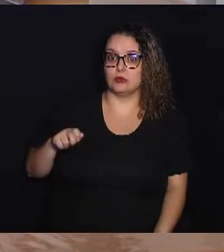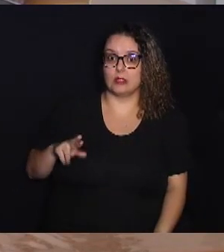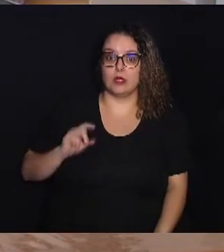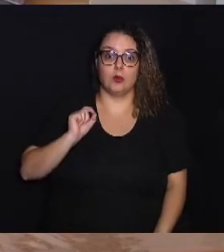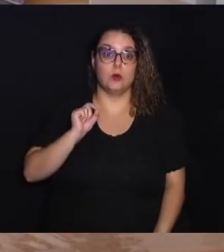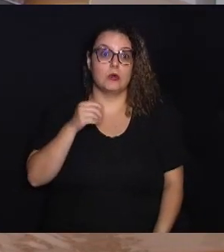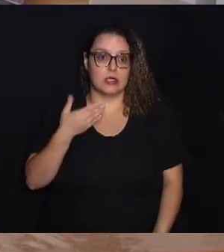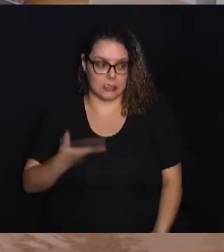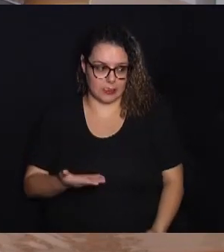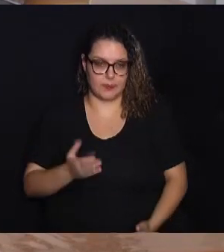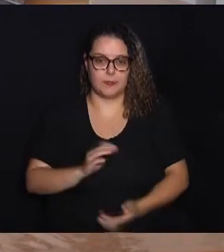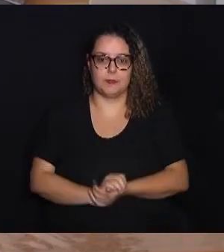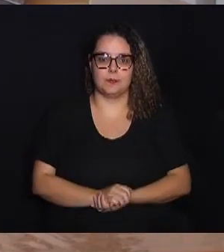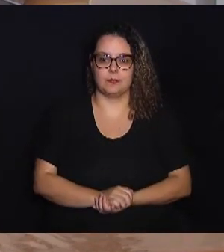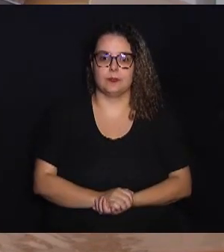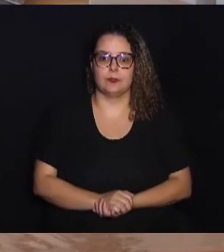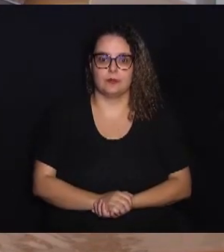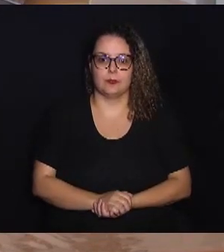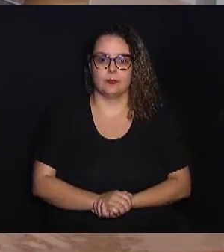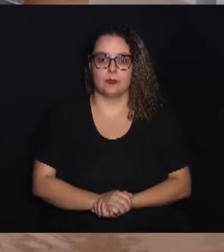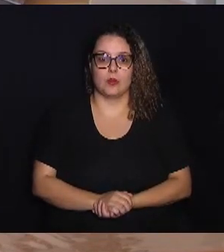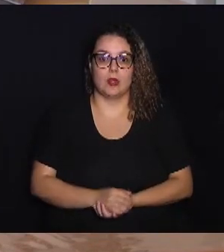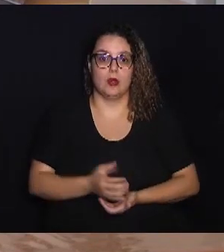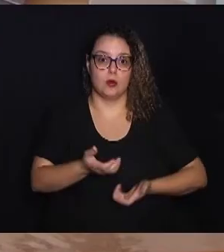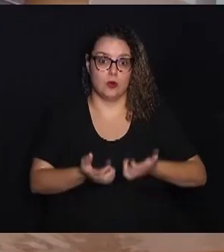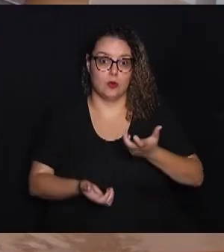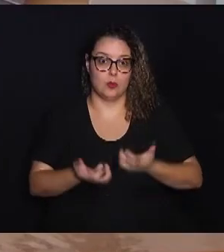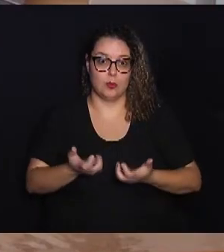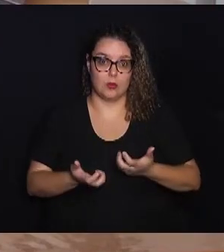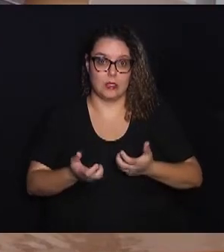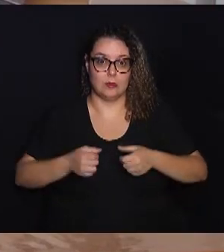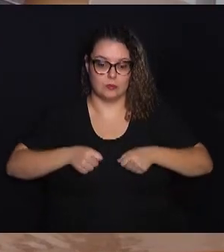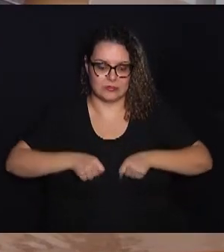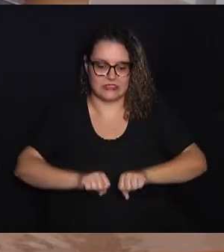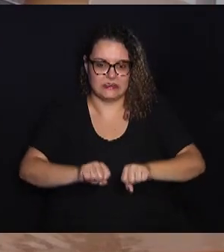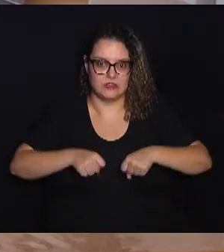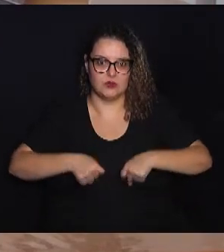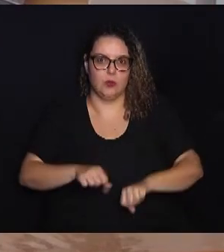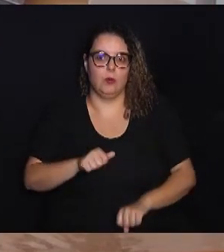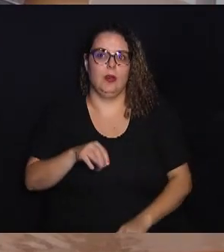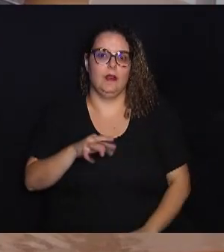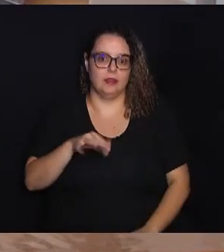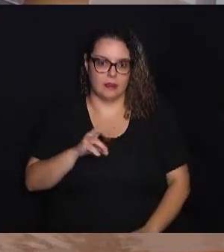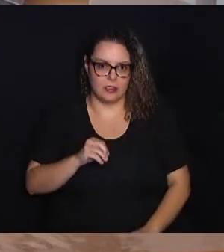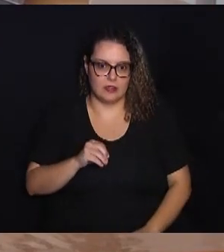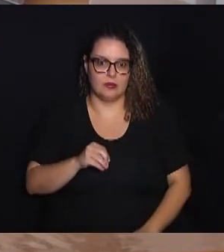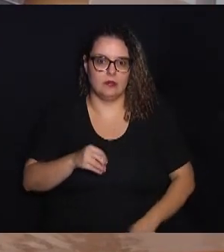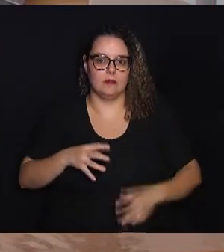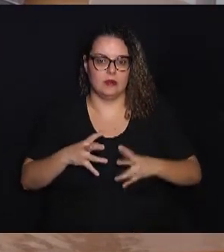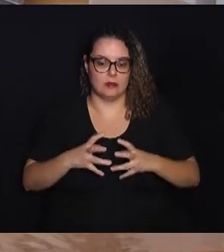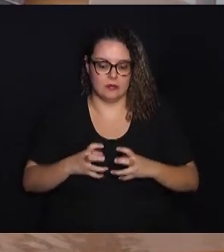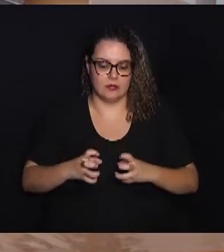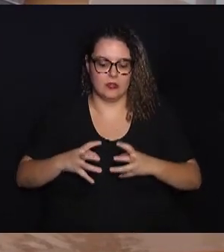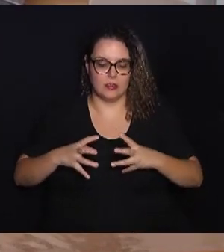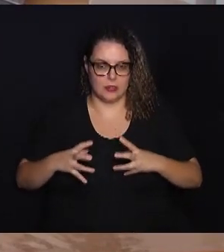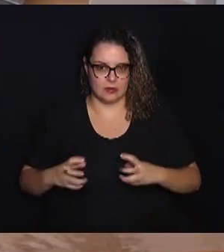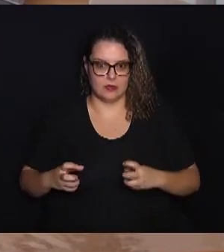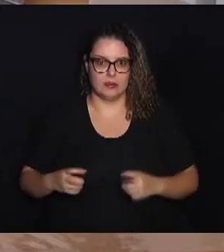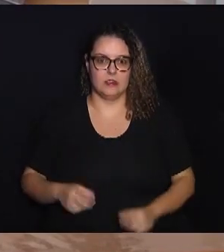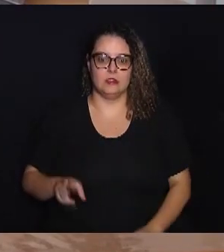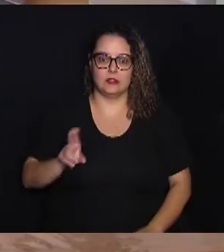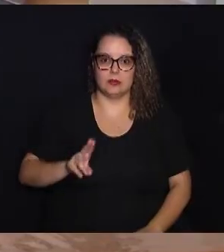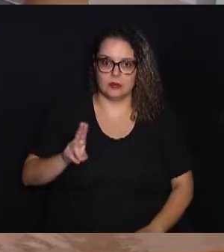condicionamento? Com o calor, com o atrito, ele vai amolecendo. Então, a gente vai usar a